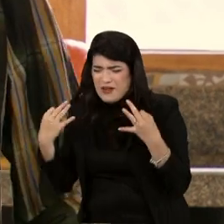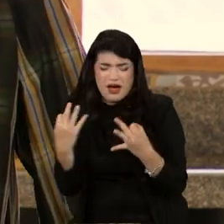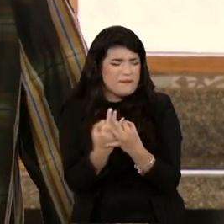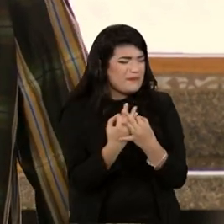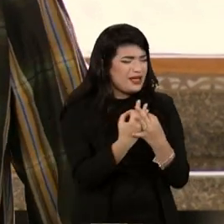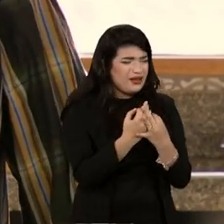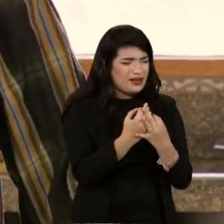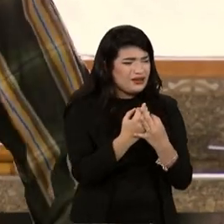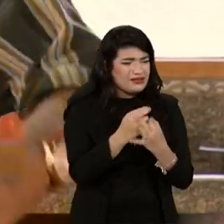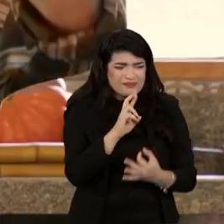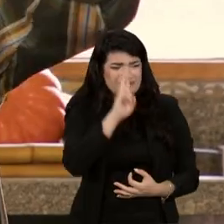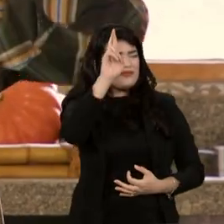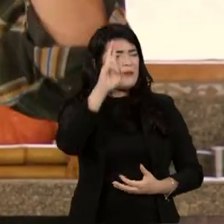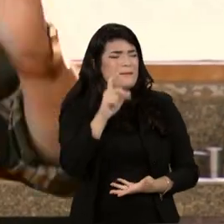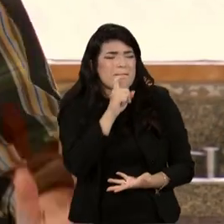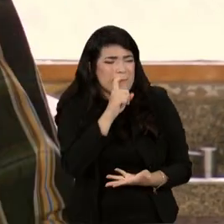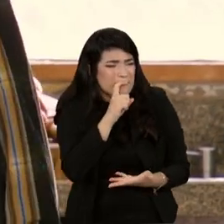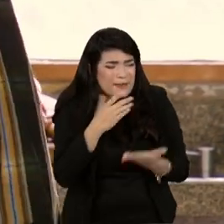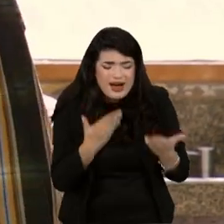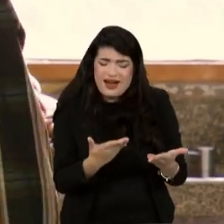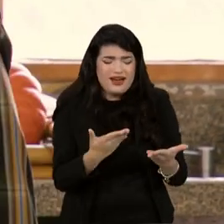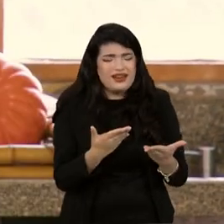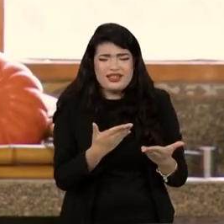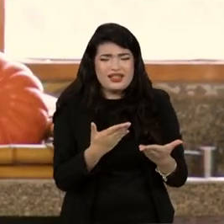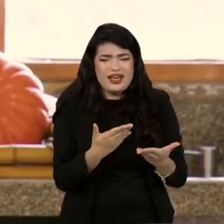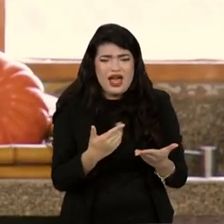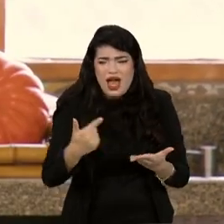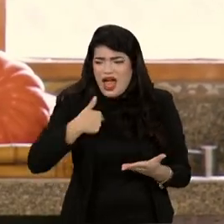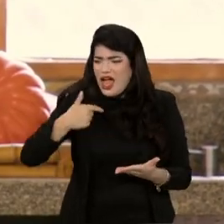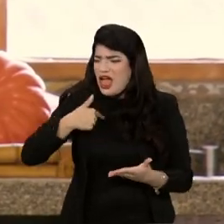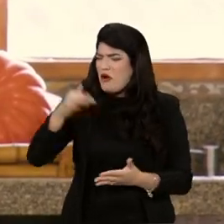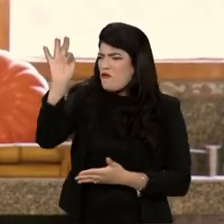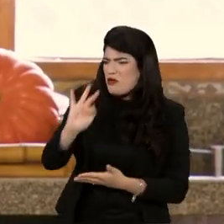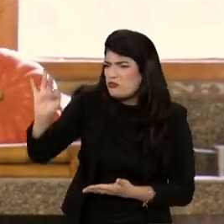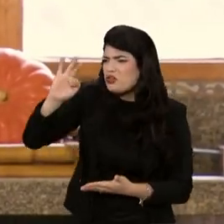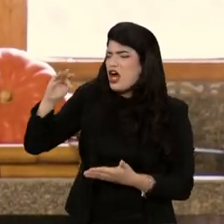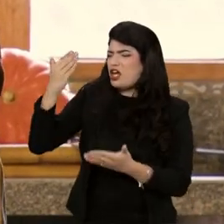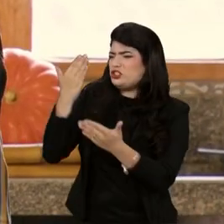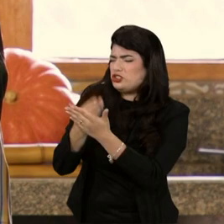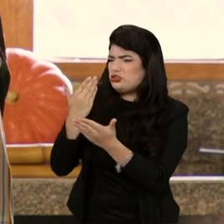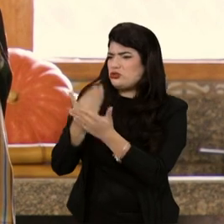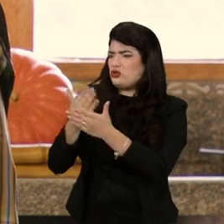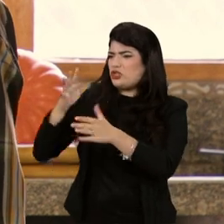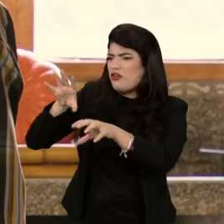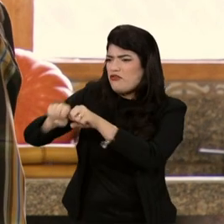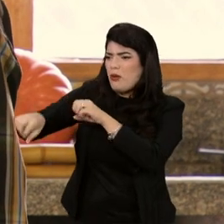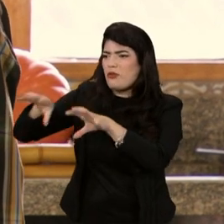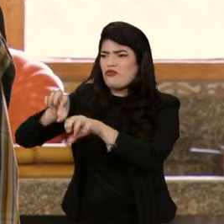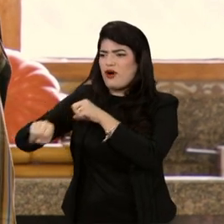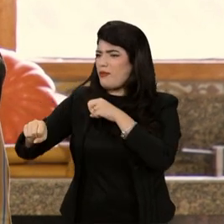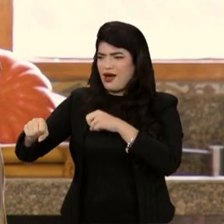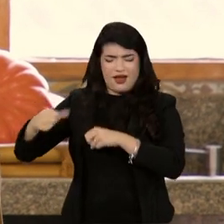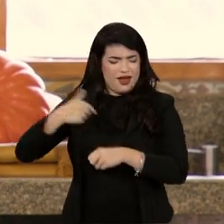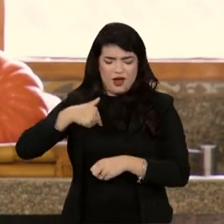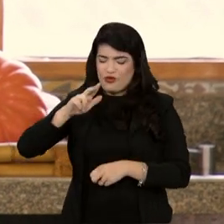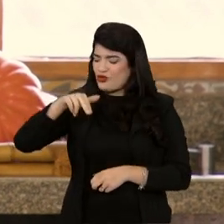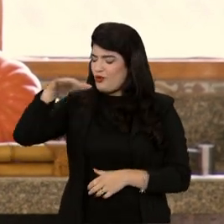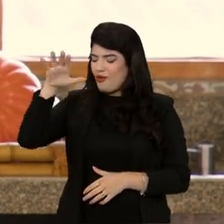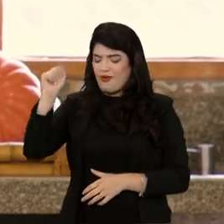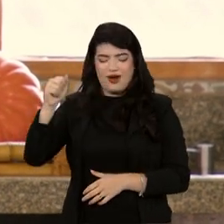fé. Meu pai, com todo o diploma, com toda a universidade, quiser eu ser a